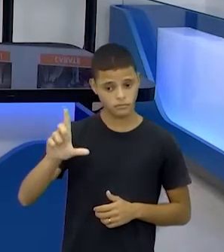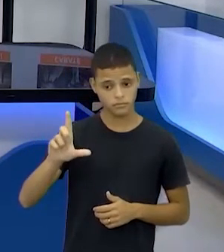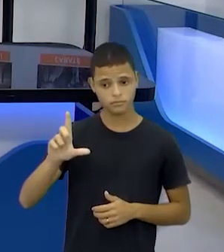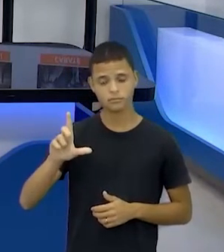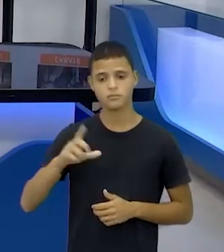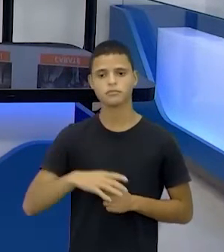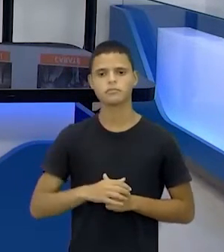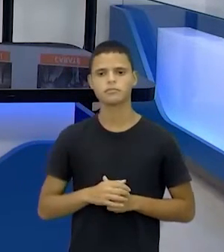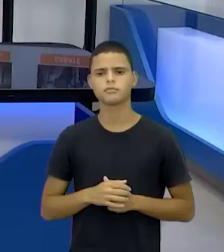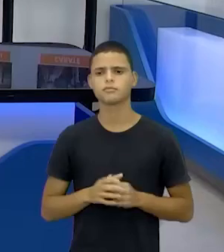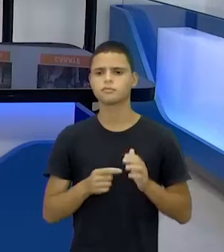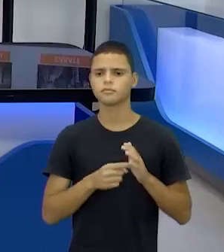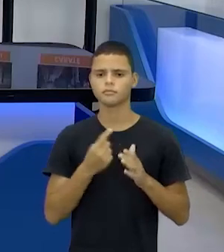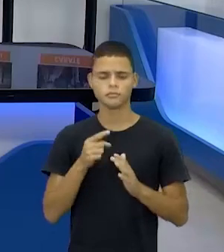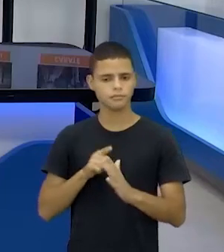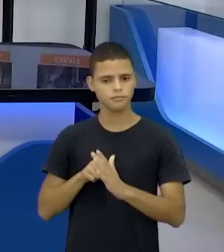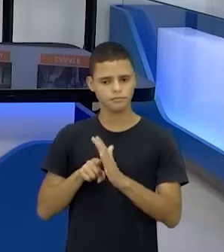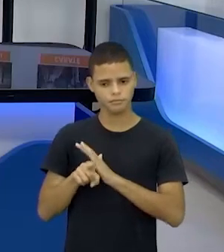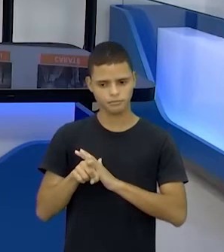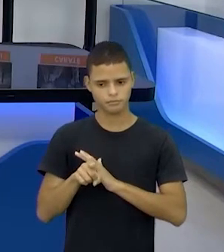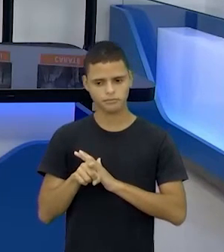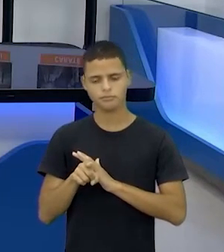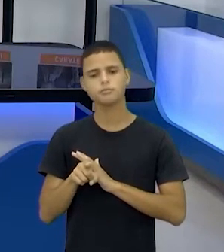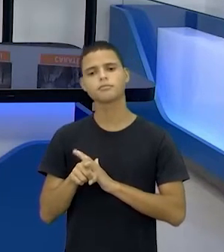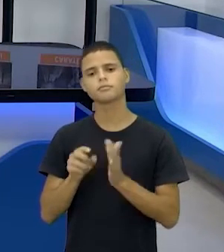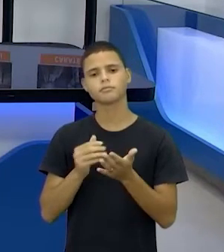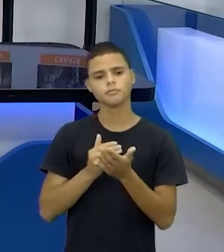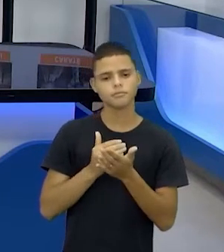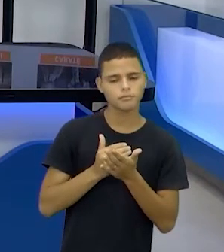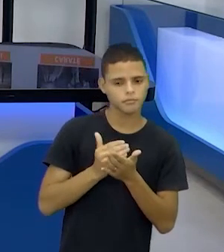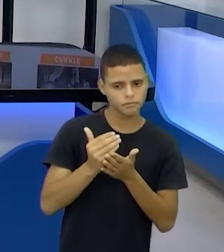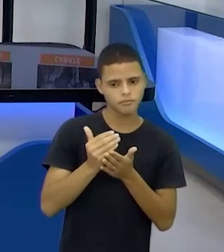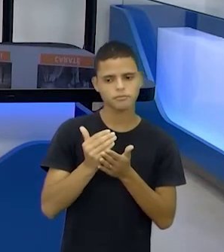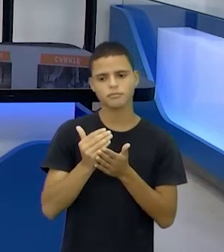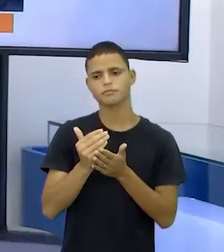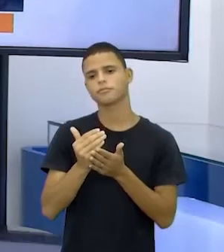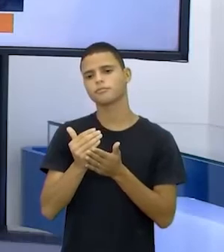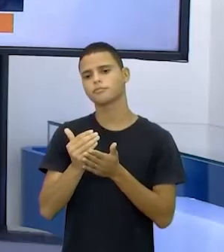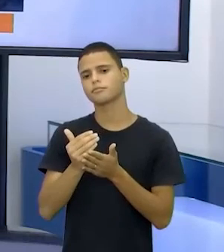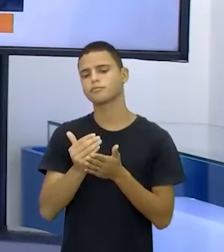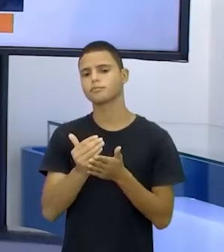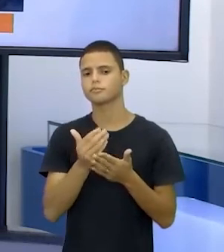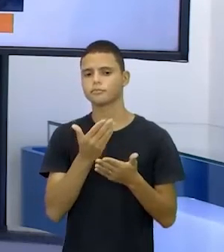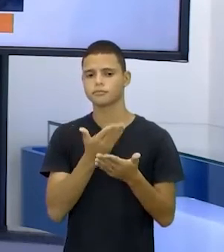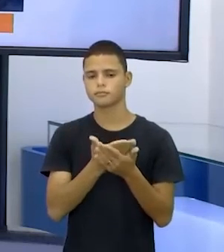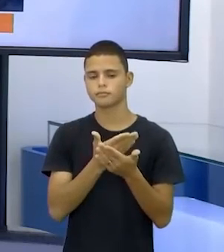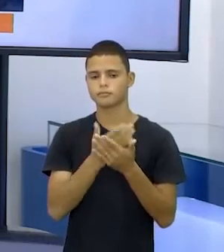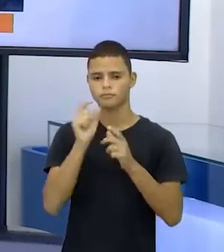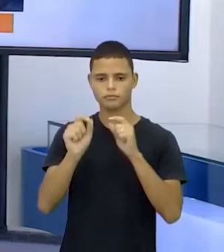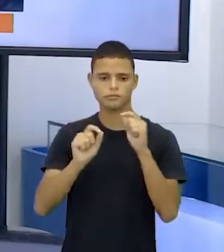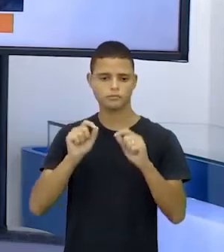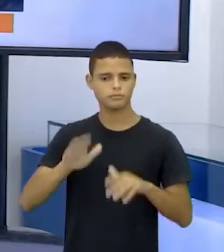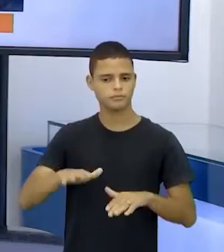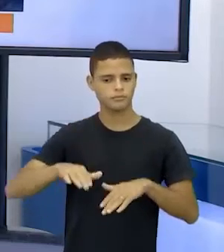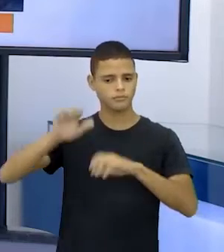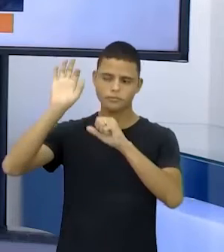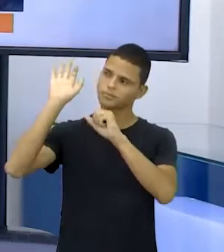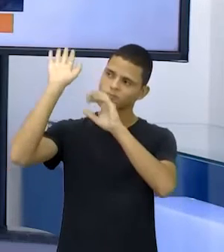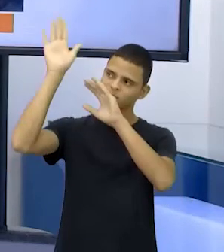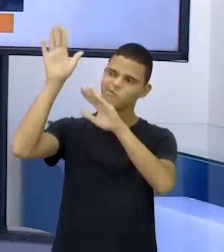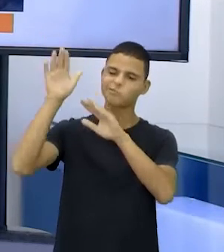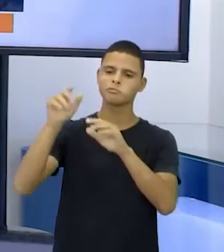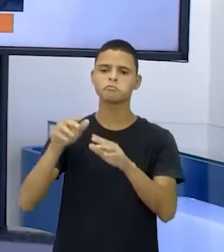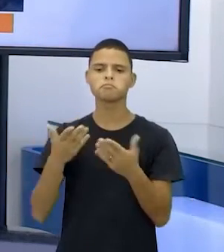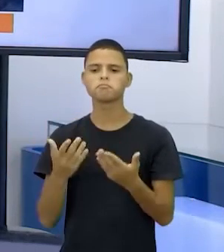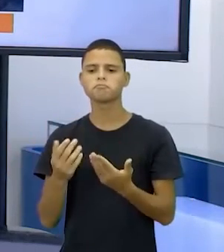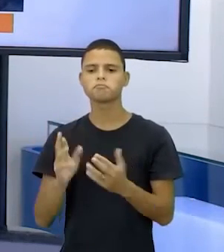legal. A primeira pergunta que eu fazia quando eu ia começar a dar aula, na primeira série do ensino médio, o primeiro conteúdo era basquete. Certo. E a primeira pergunta era, qual é a diferença